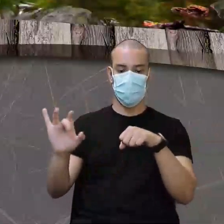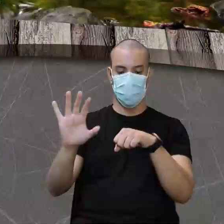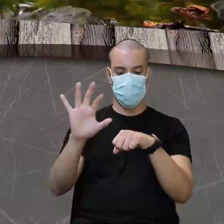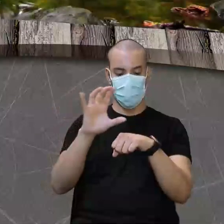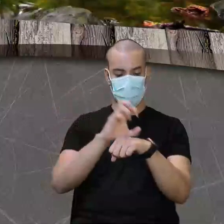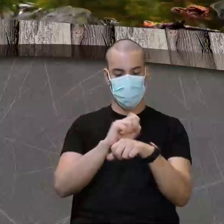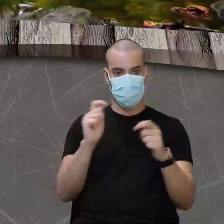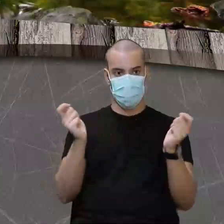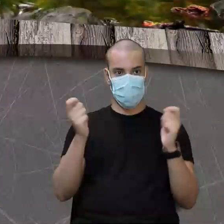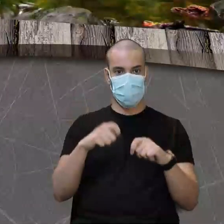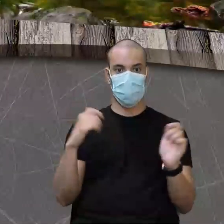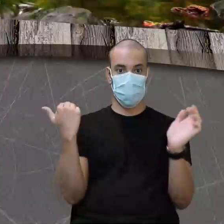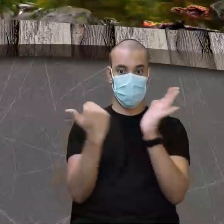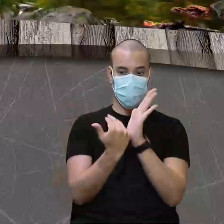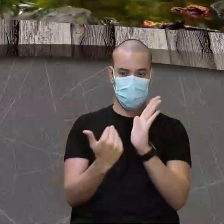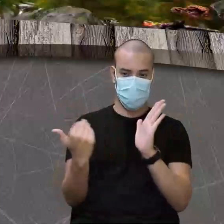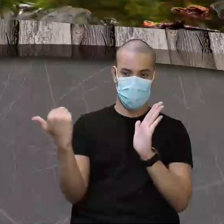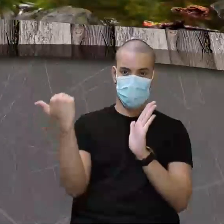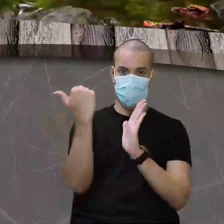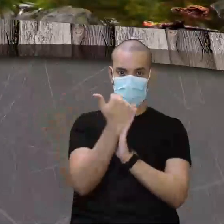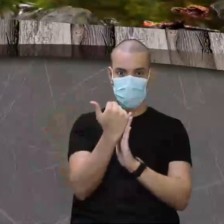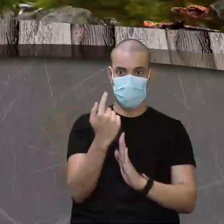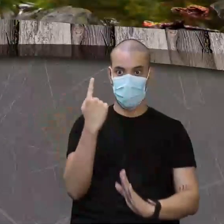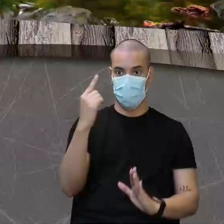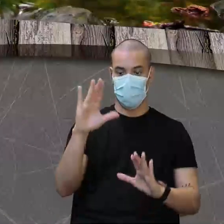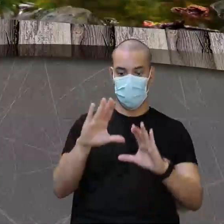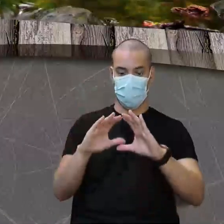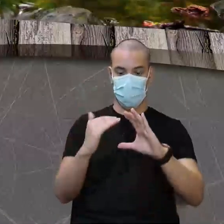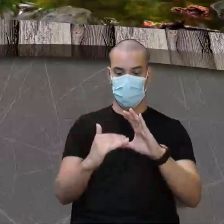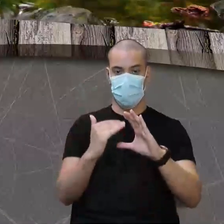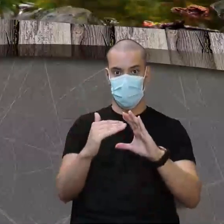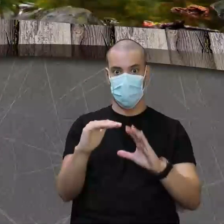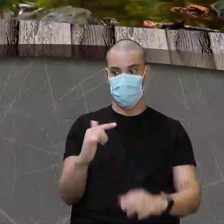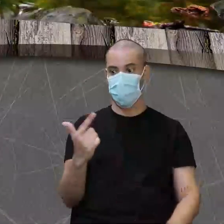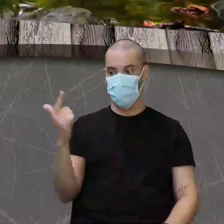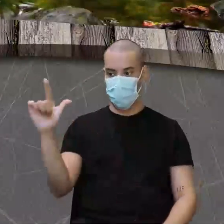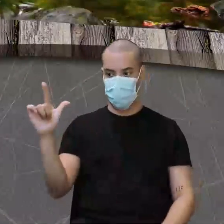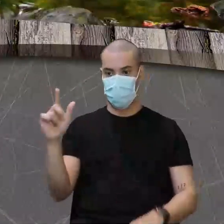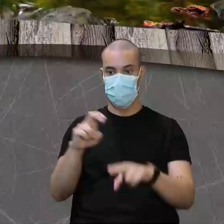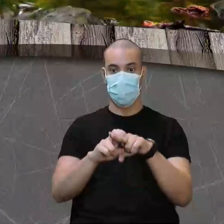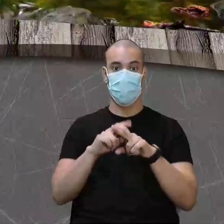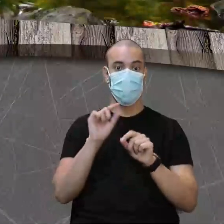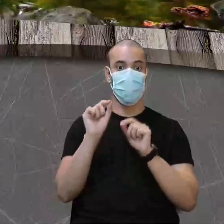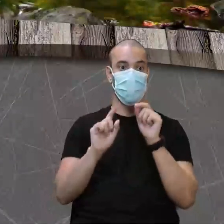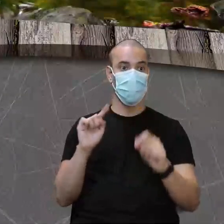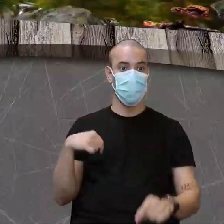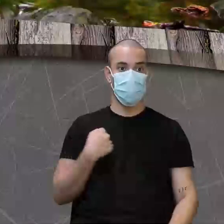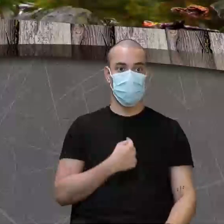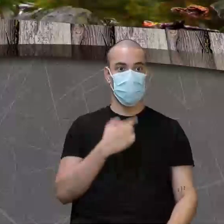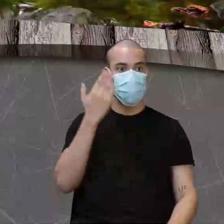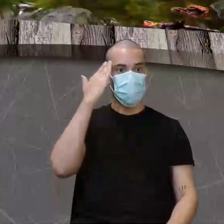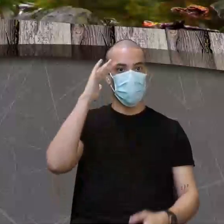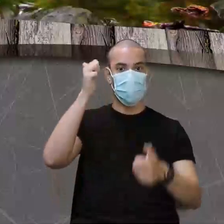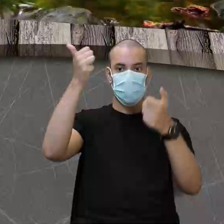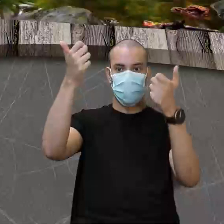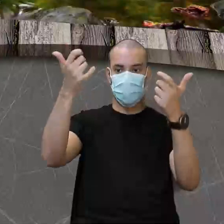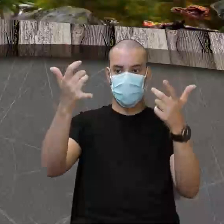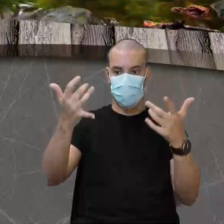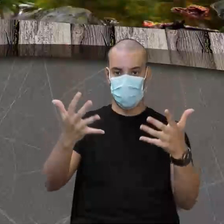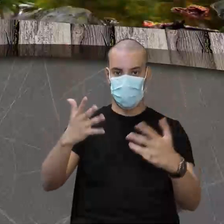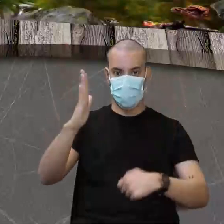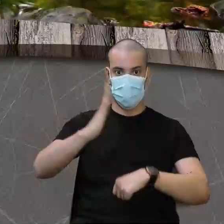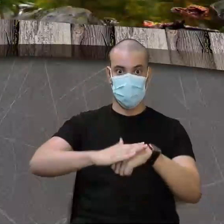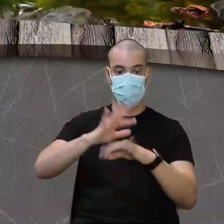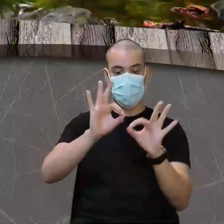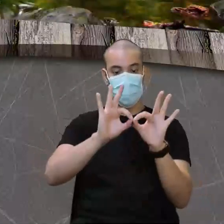pode aumentar de concentração de um nível trófico para o outro. Então, o que a gente consegue interpretar? Quanto mais